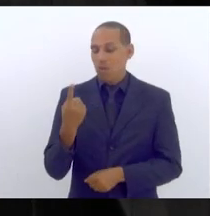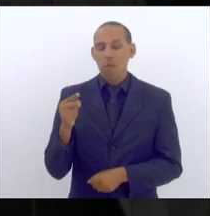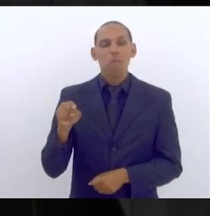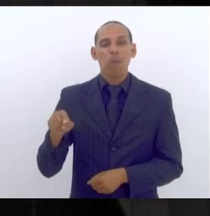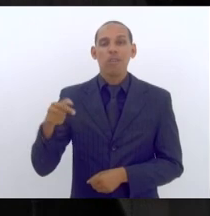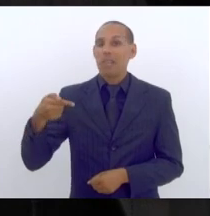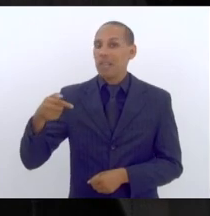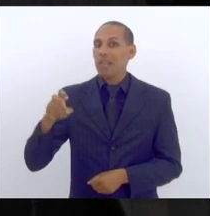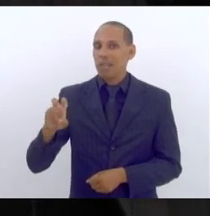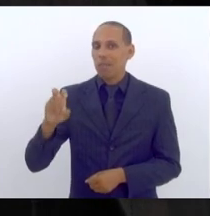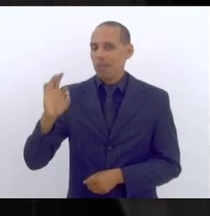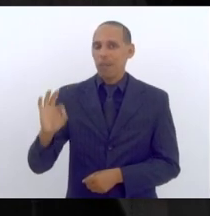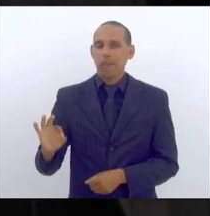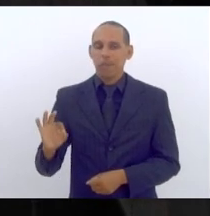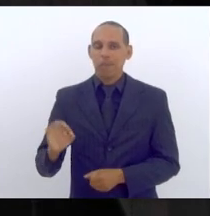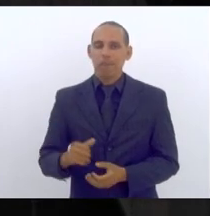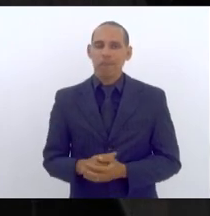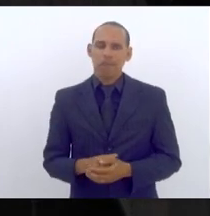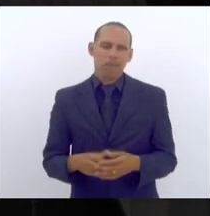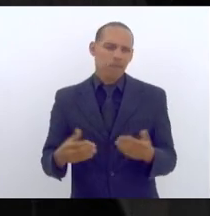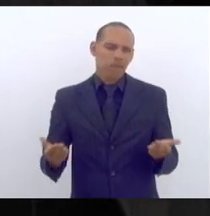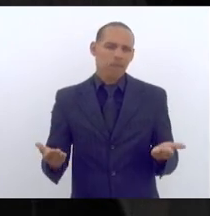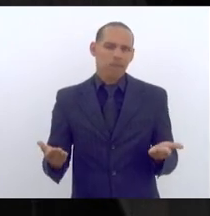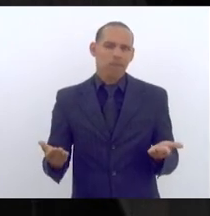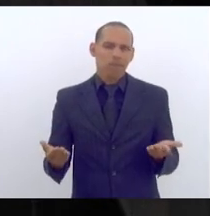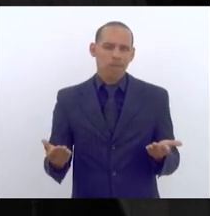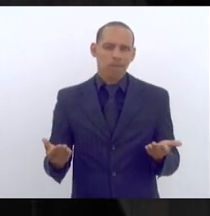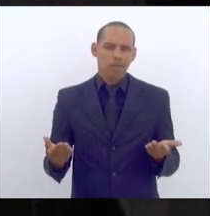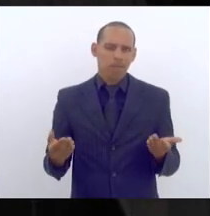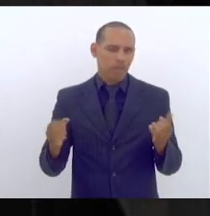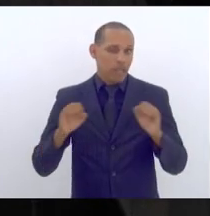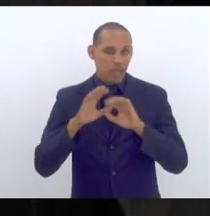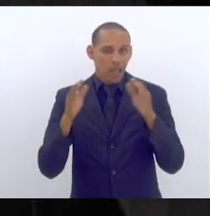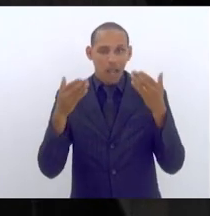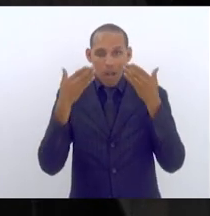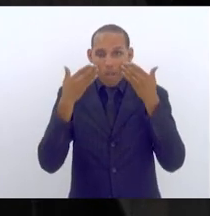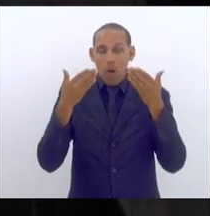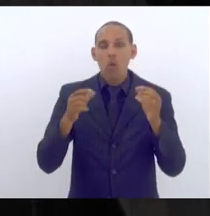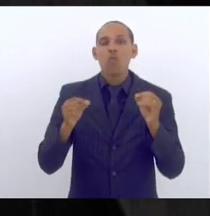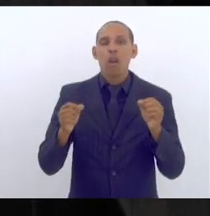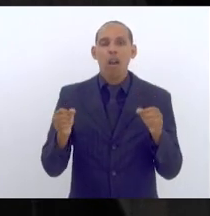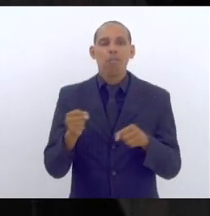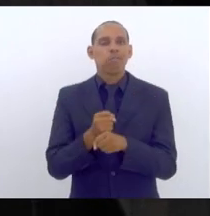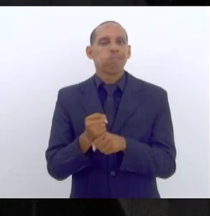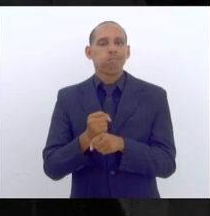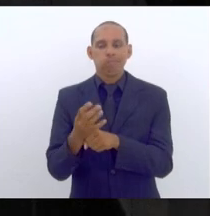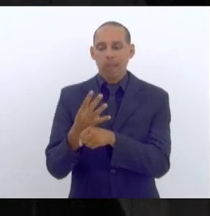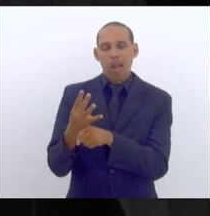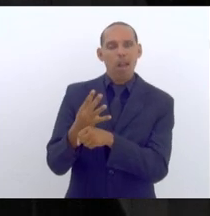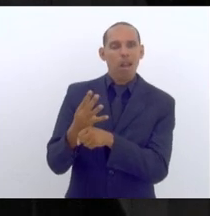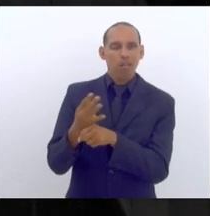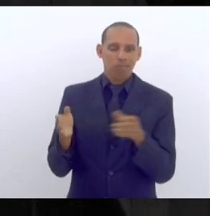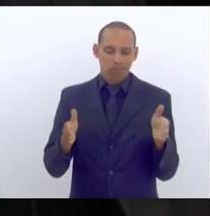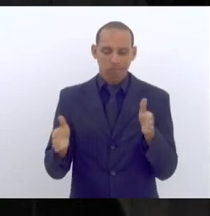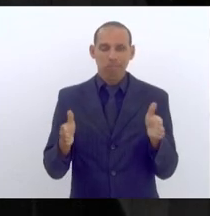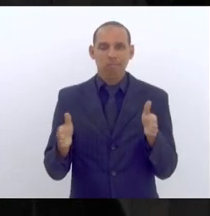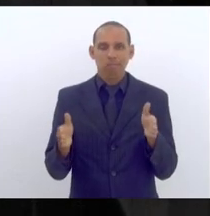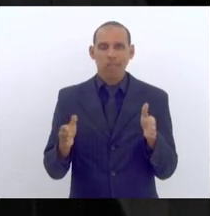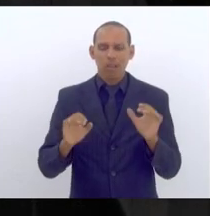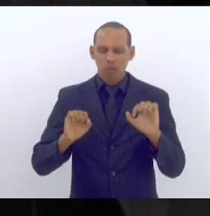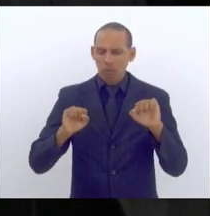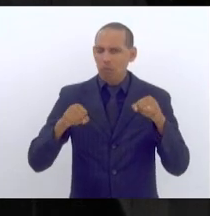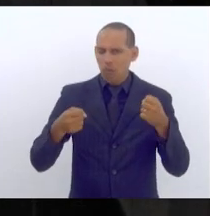1.65 então evidencia-se num quadriênio que houve aí um